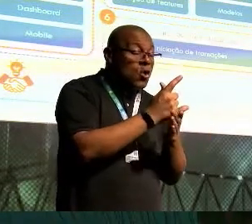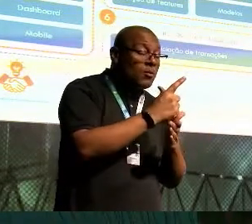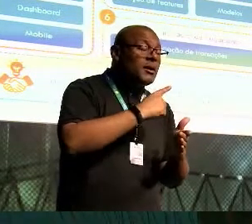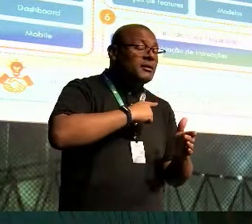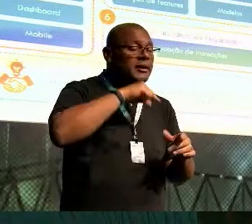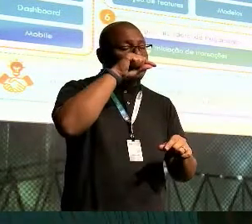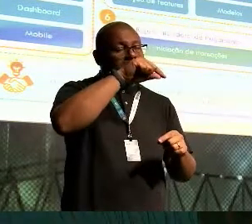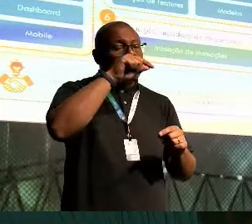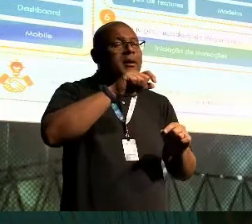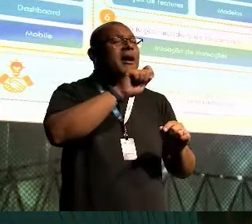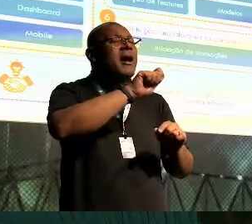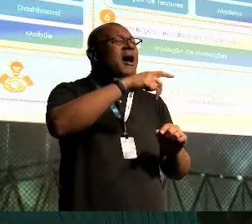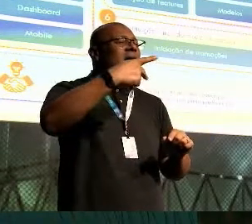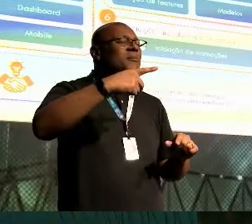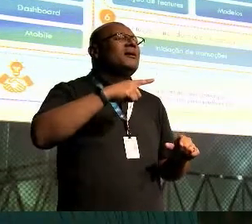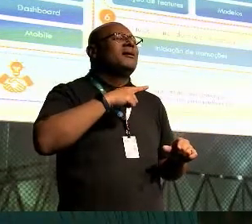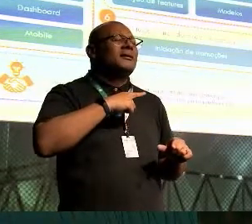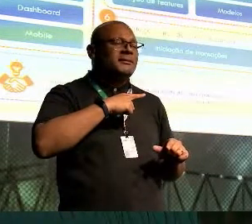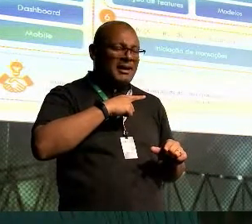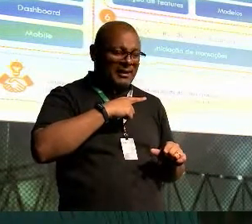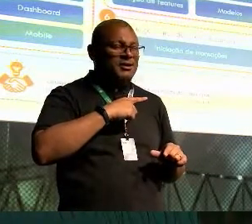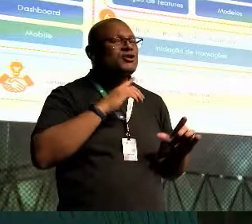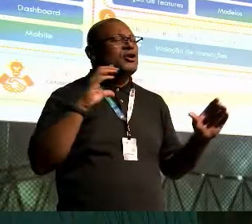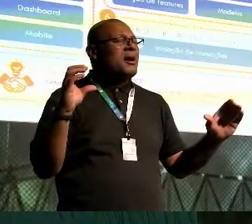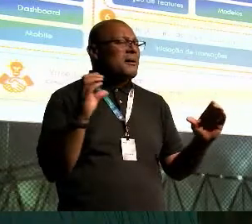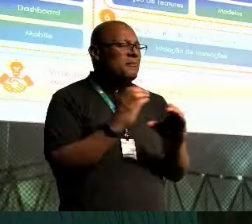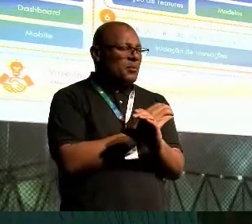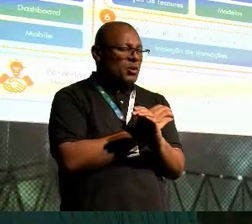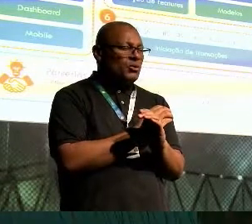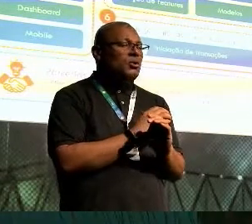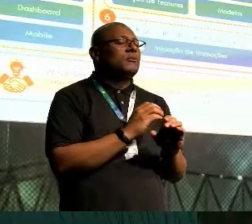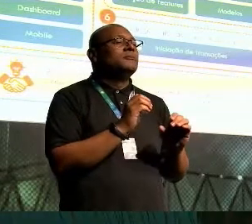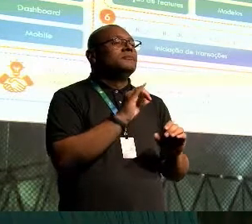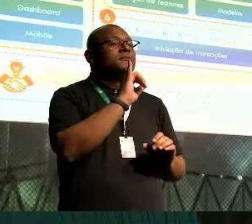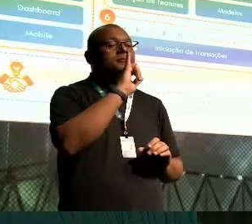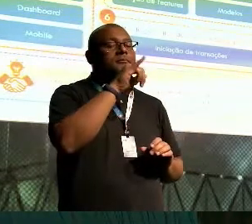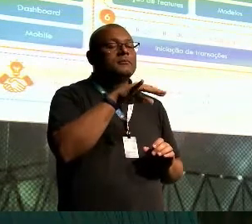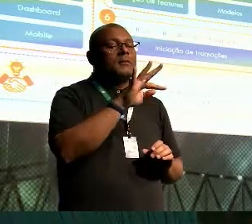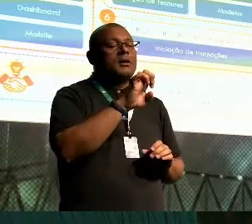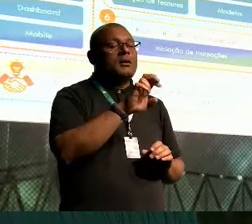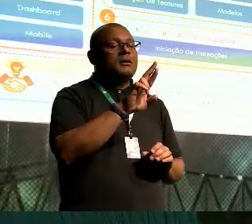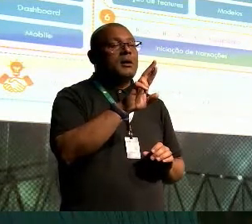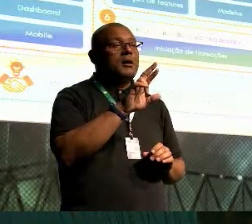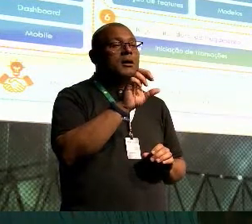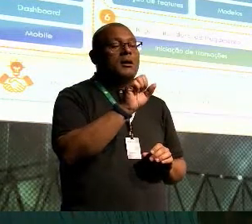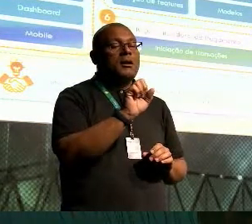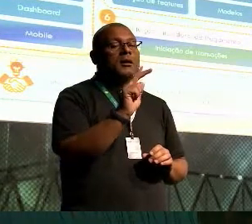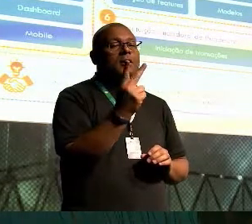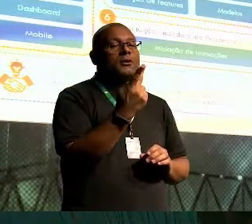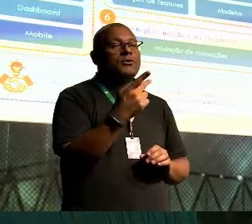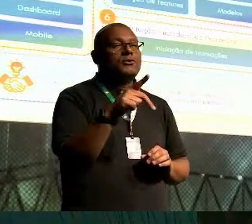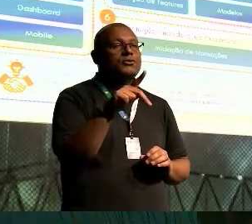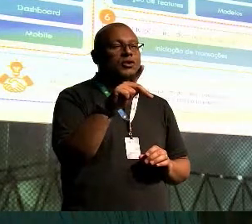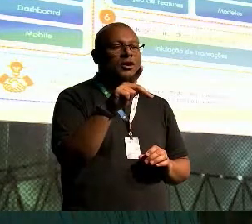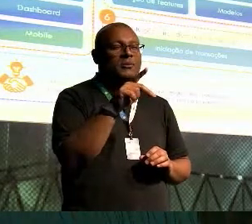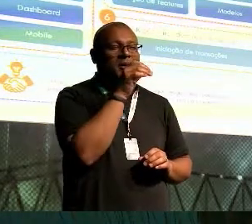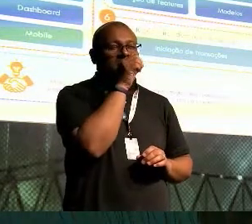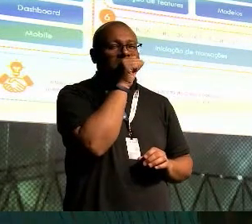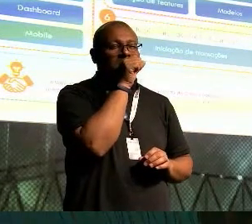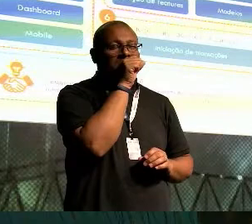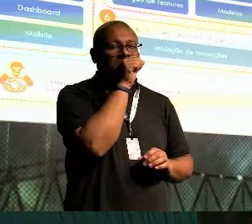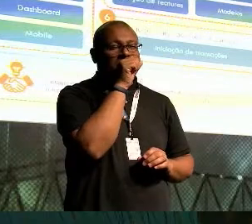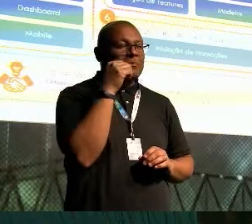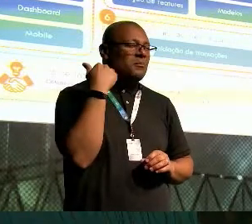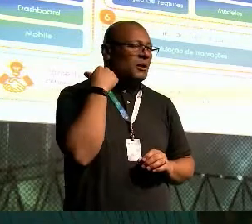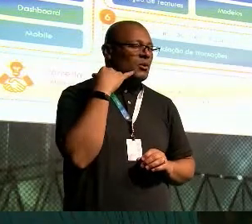né? Tem muito app que já nasce com o Intershop, enfim, vários outros, né? Então, aqui eu começo a oferecer e